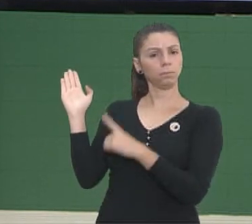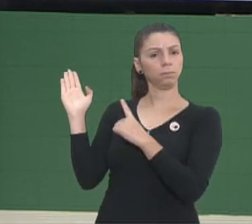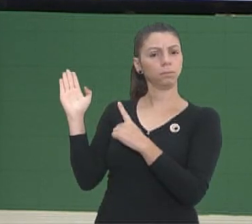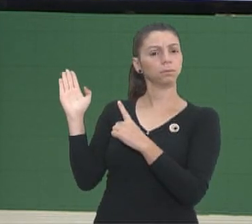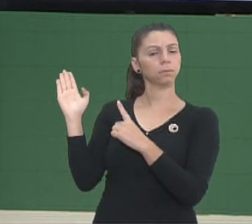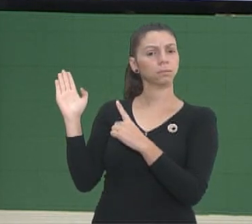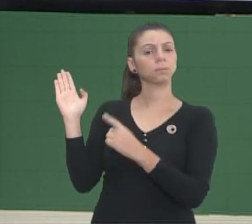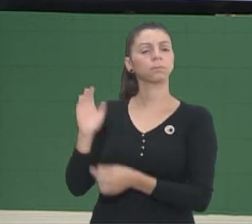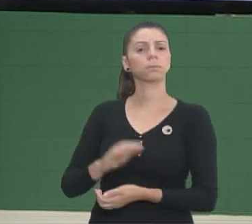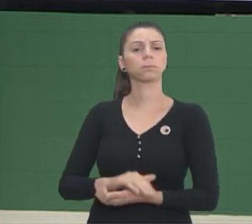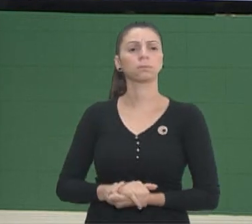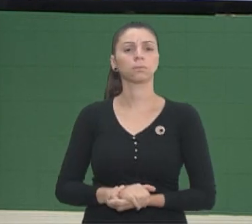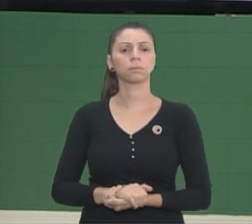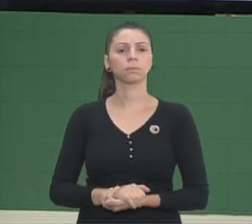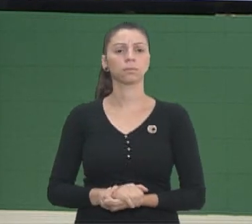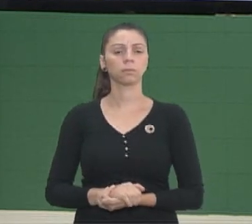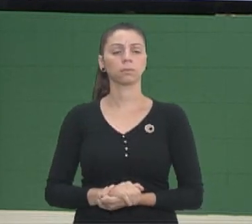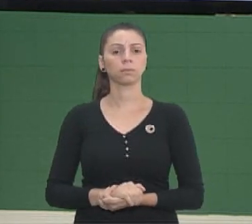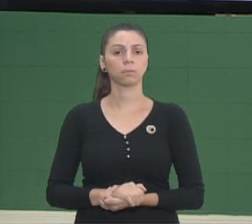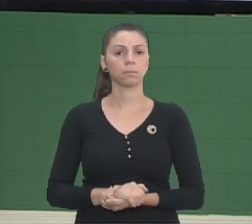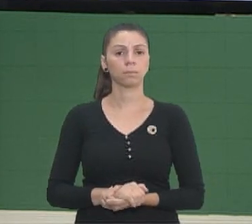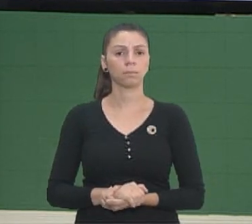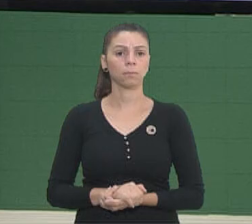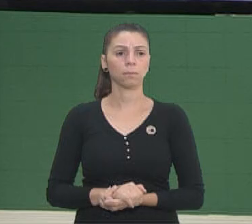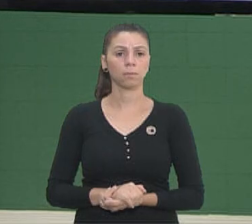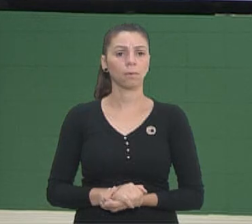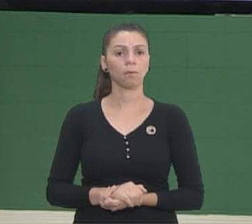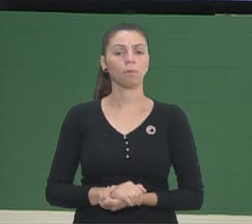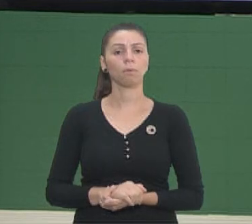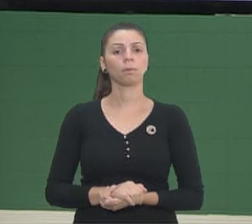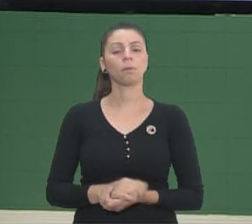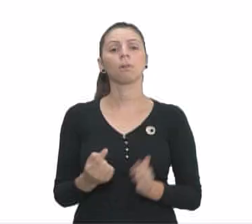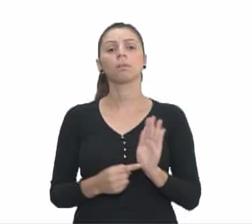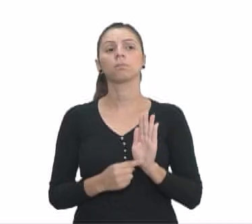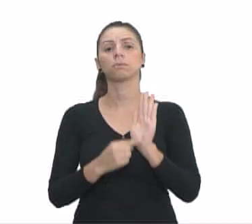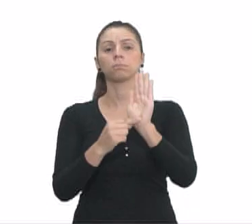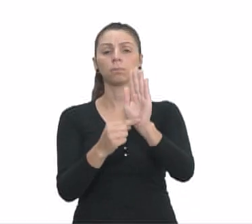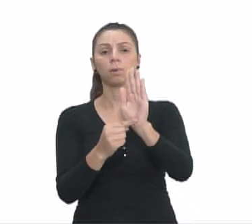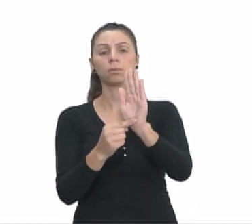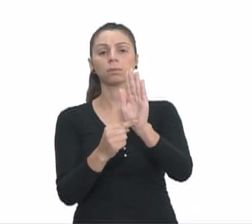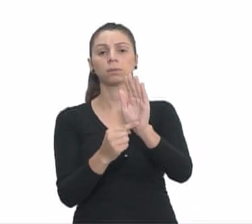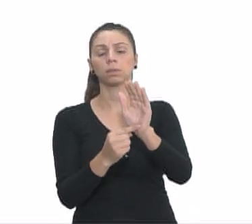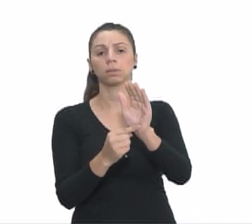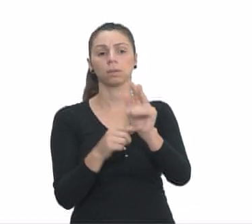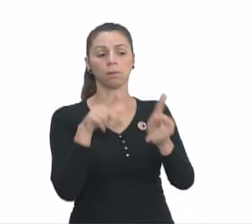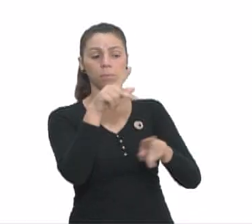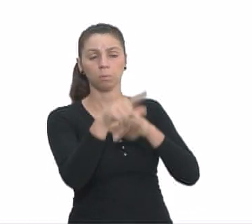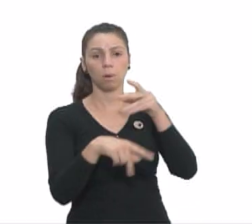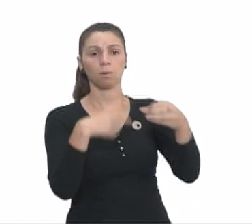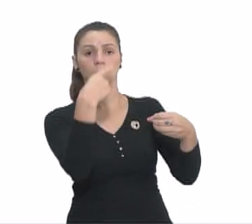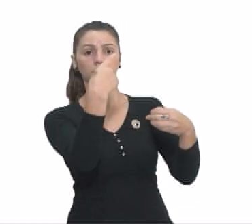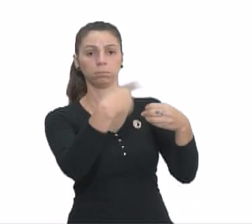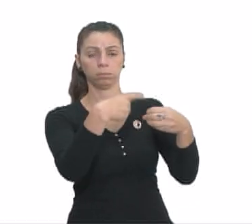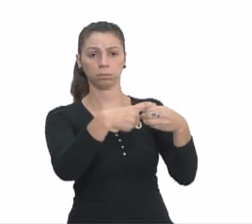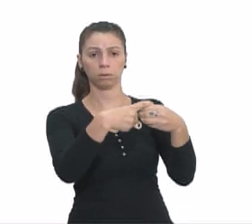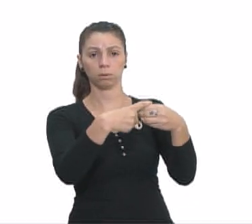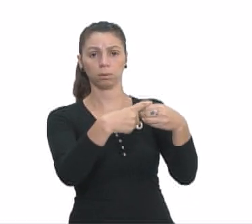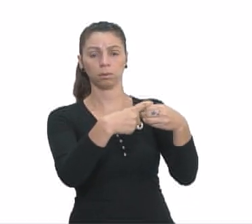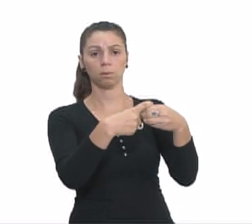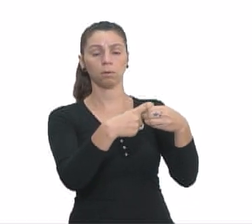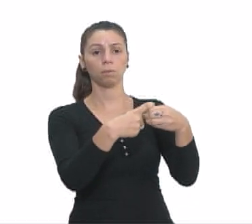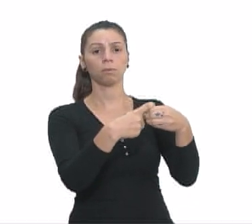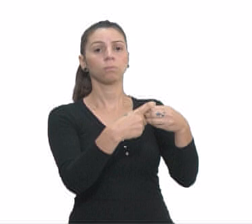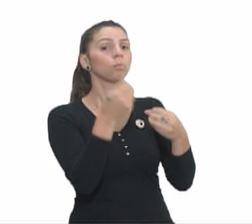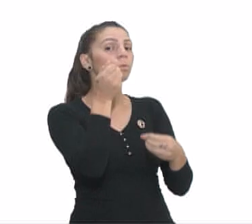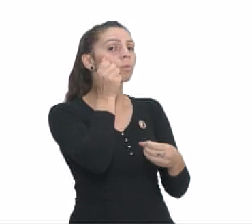bem destacado a população urbana nesse azul e a população rural nesse